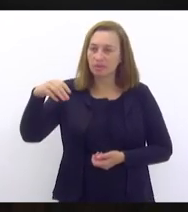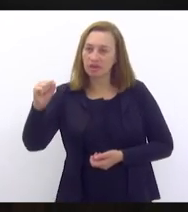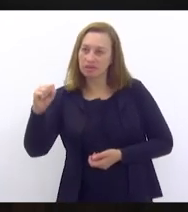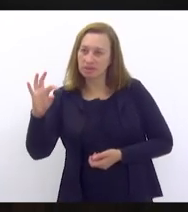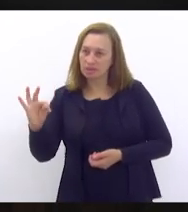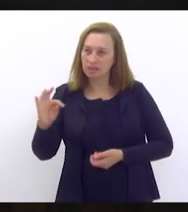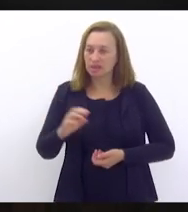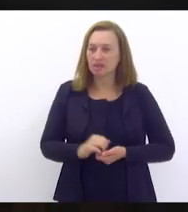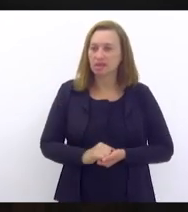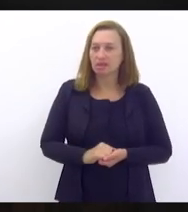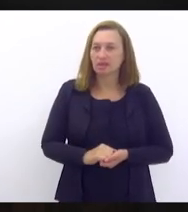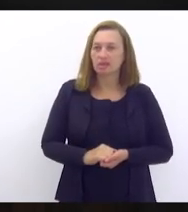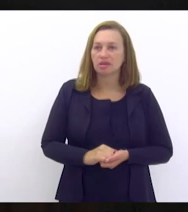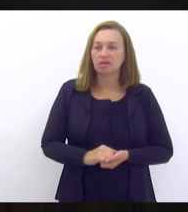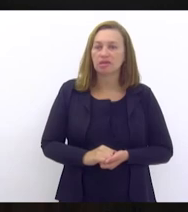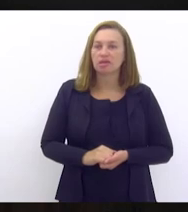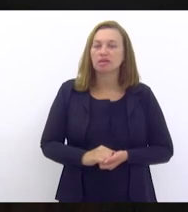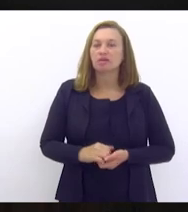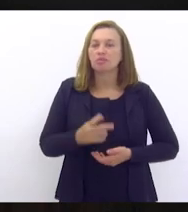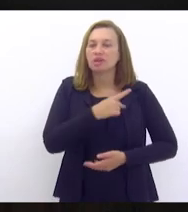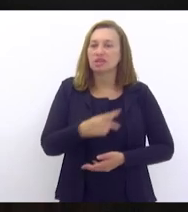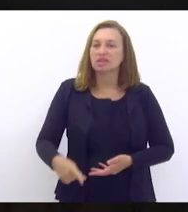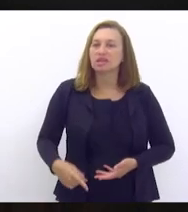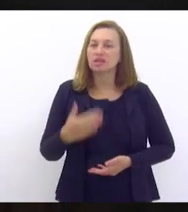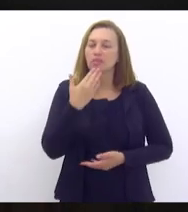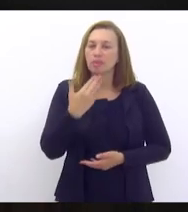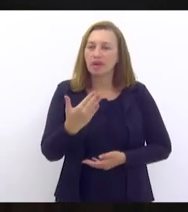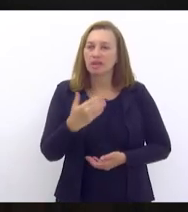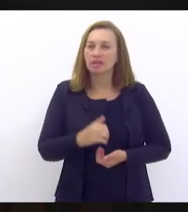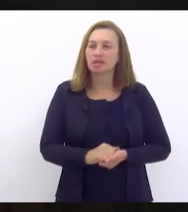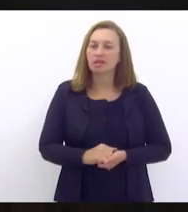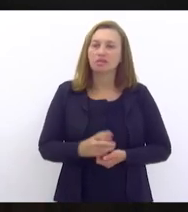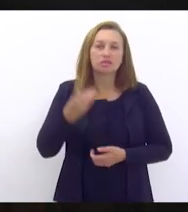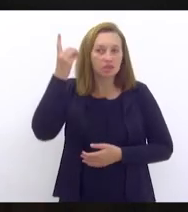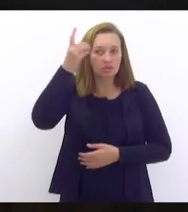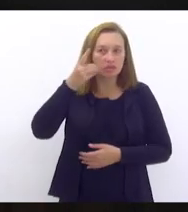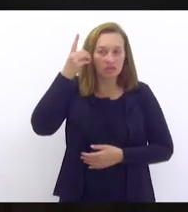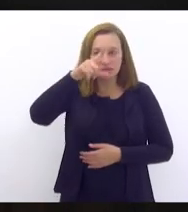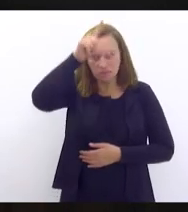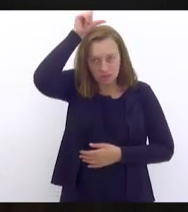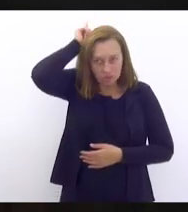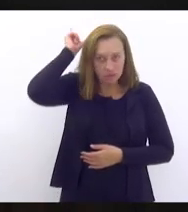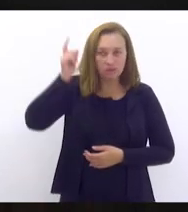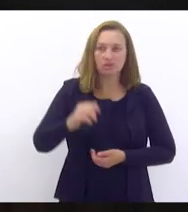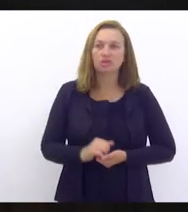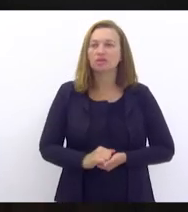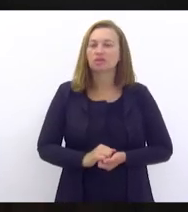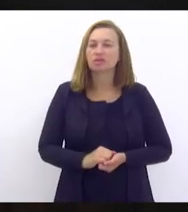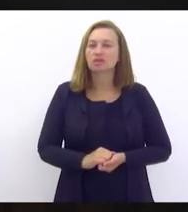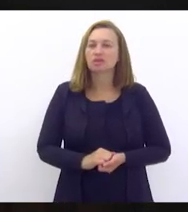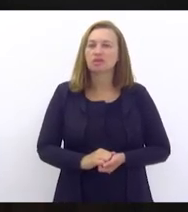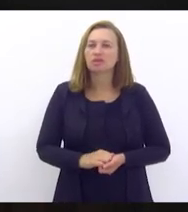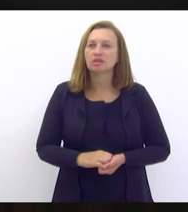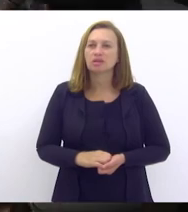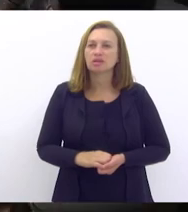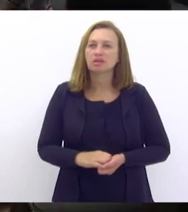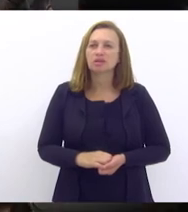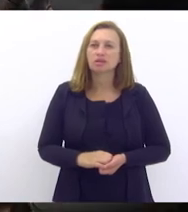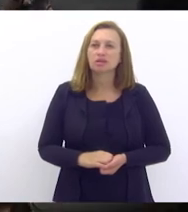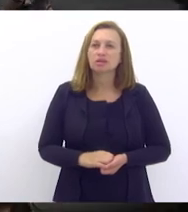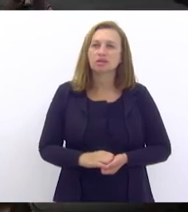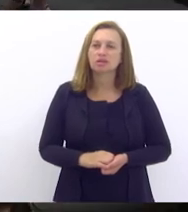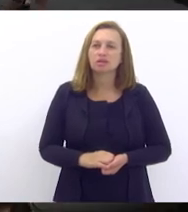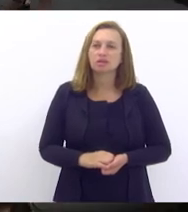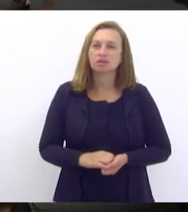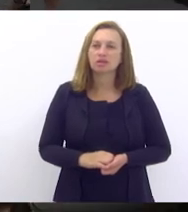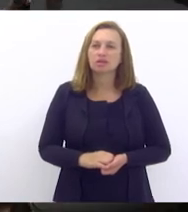designa relatoria especial. Ô, presidenta, eu estou presente. Eu estou presente. Eu estou na remota,